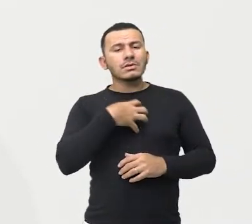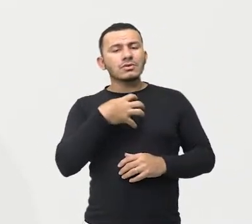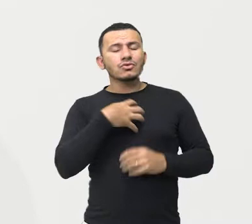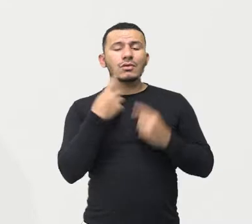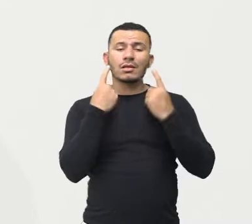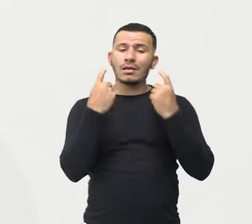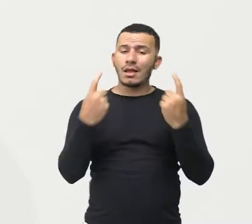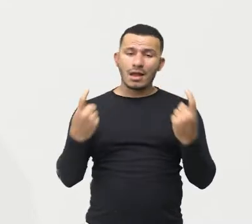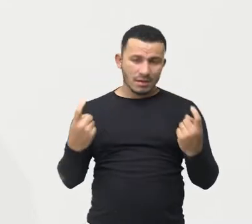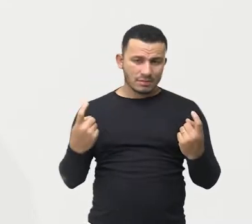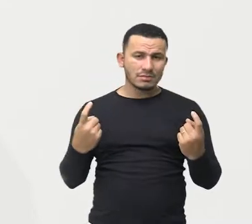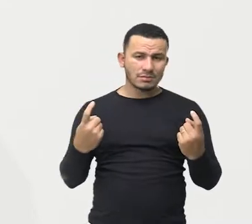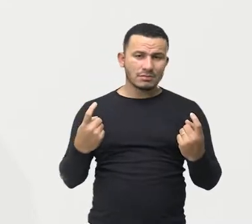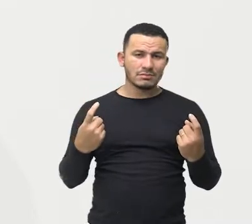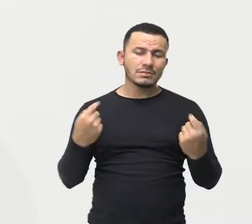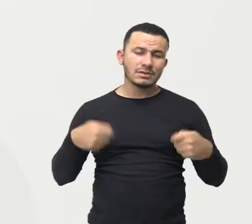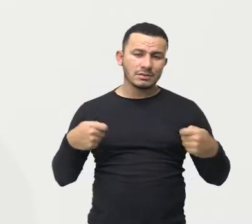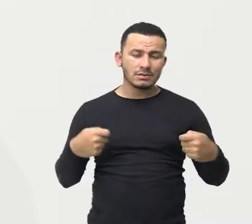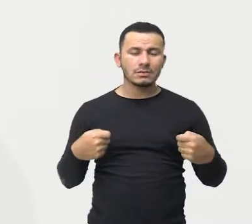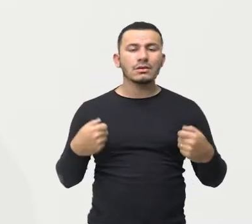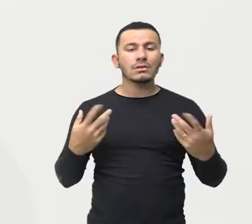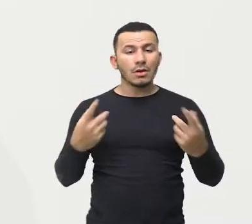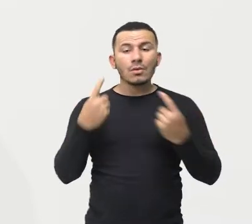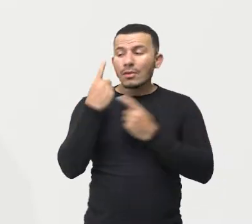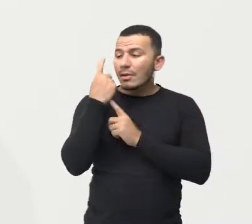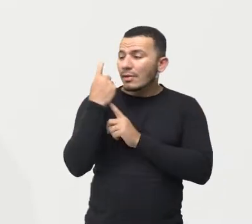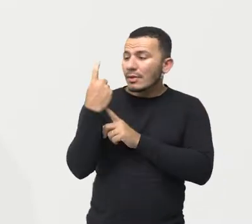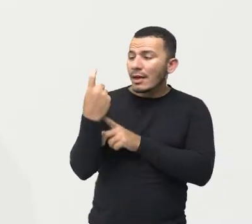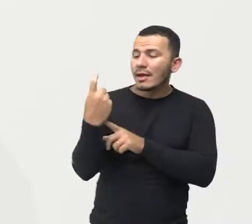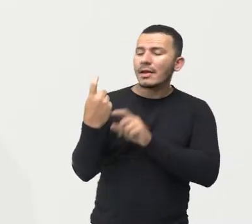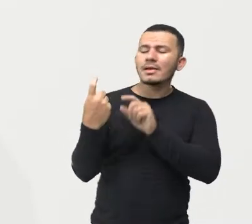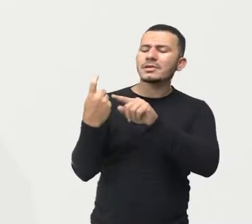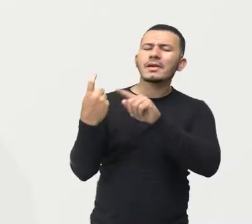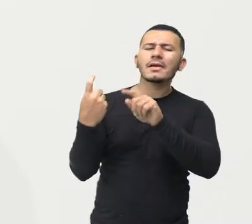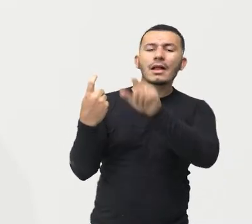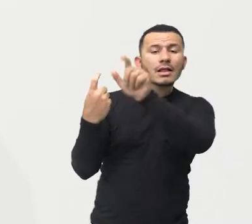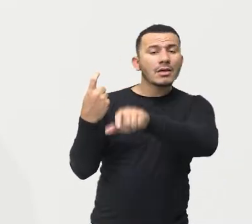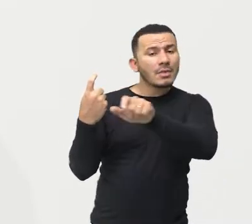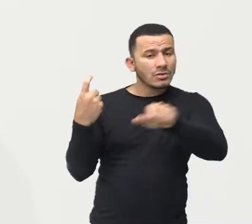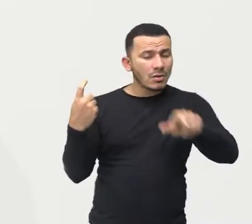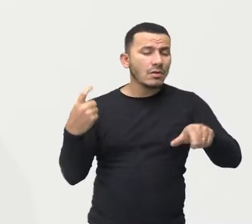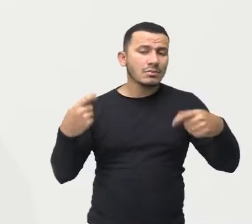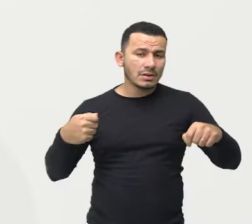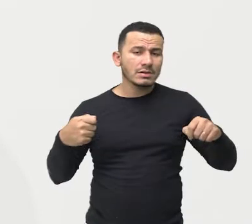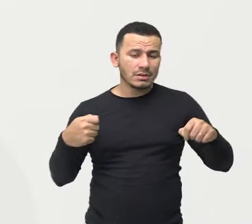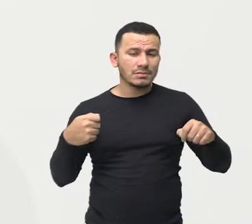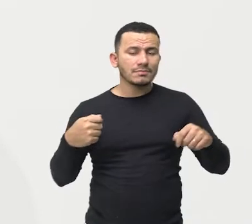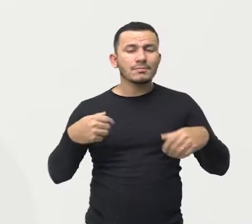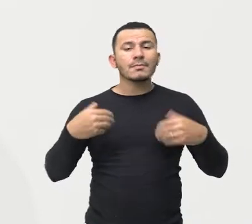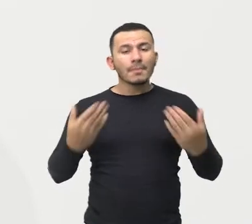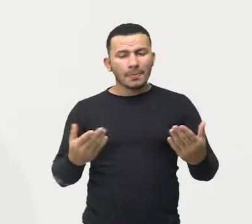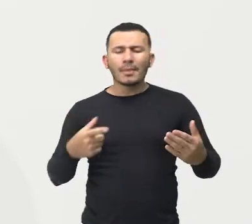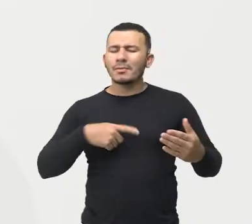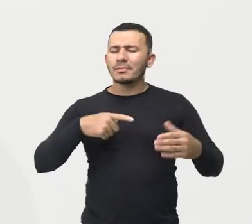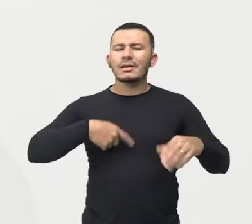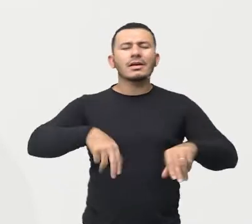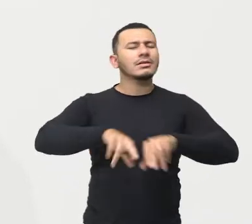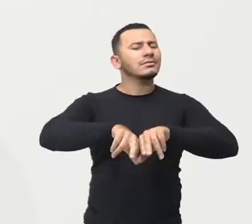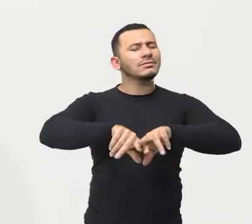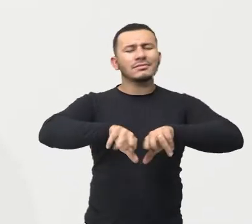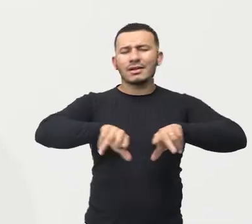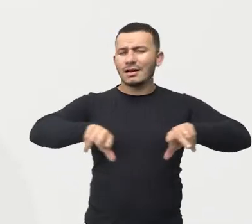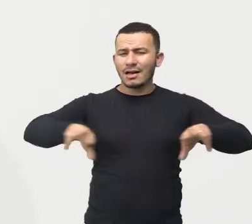que se destina. Então percebam que interesse de quem? Do público. Então você tem